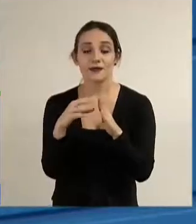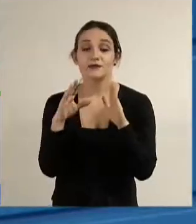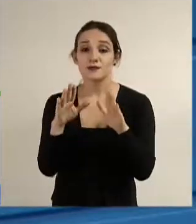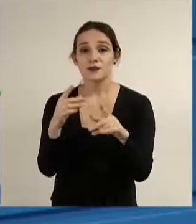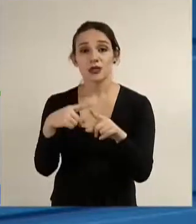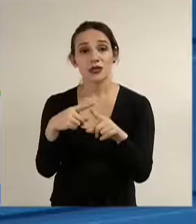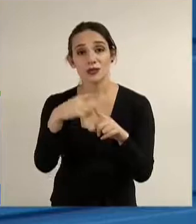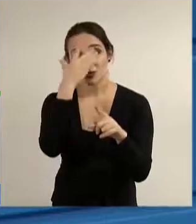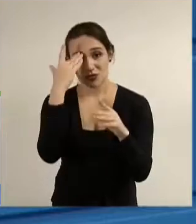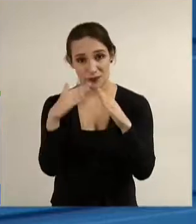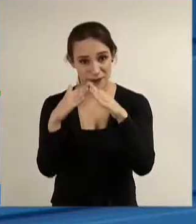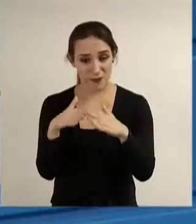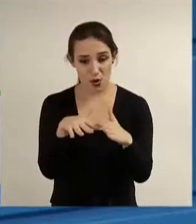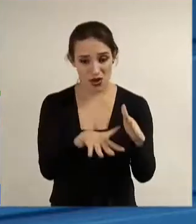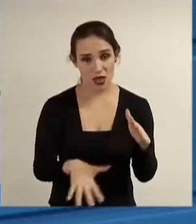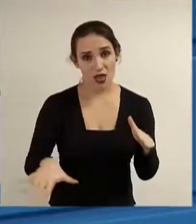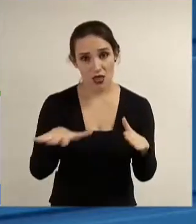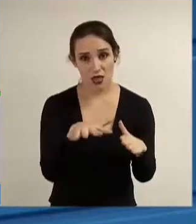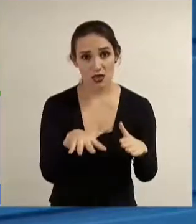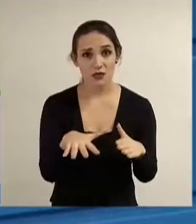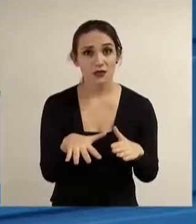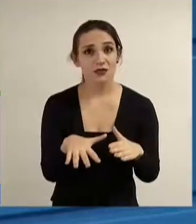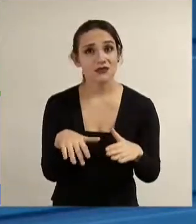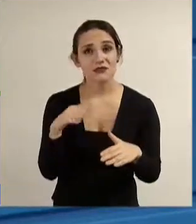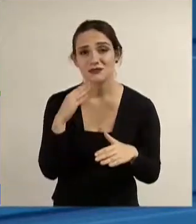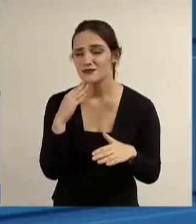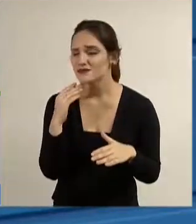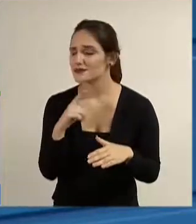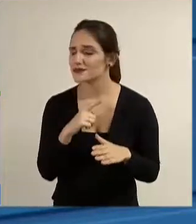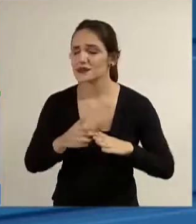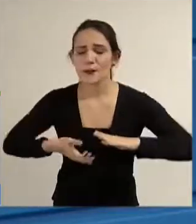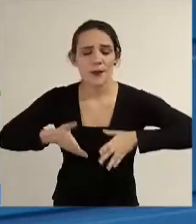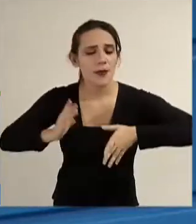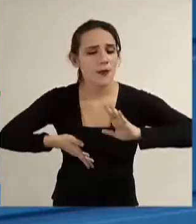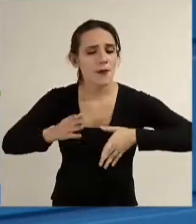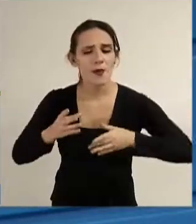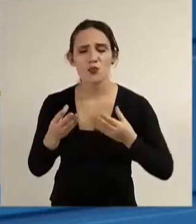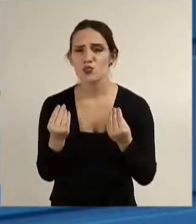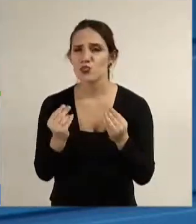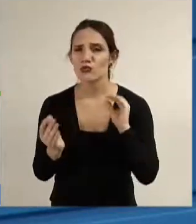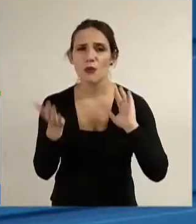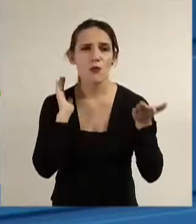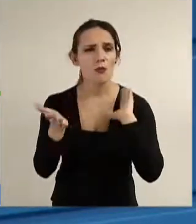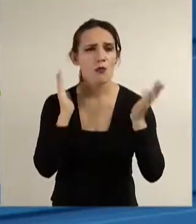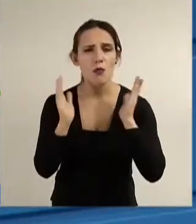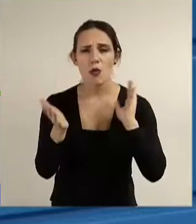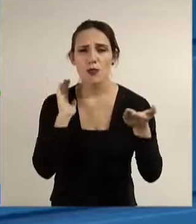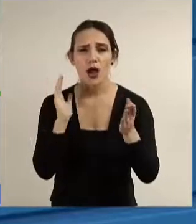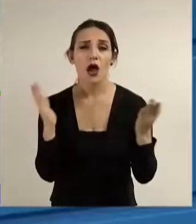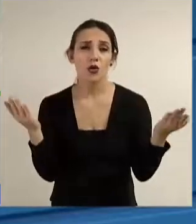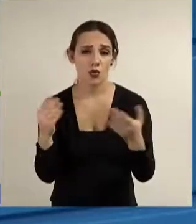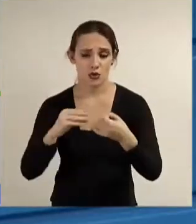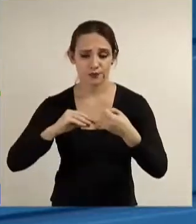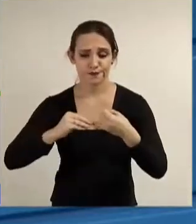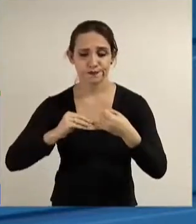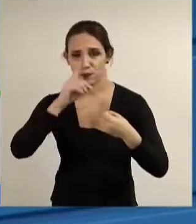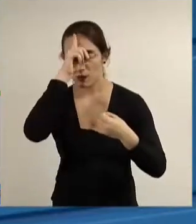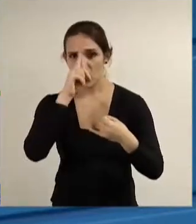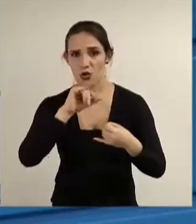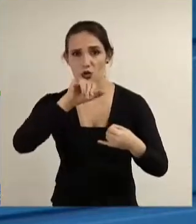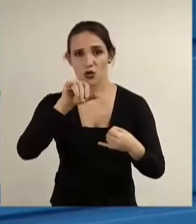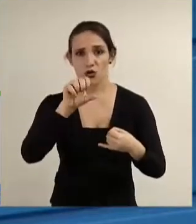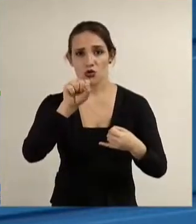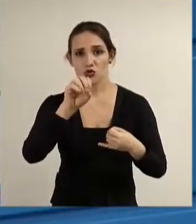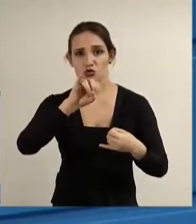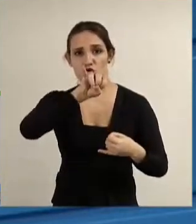moradores da região, uma estrada de muito tráfego de caminhões, especialmente agora na colheita da soja, e está